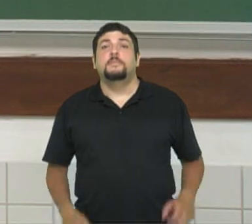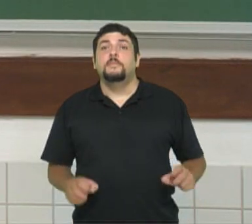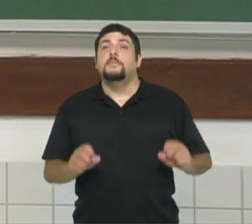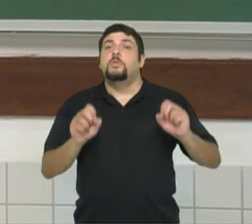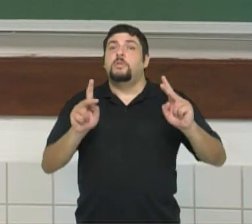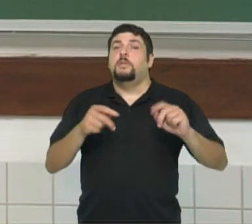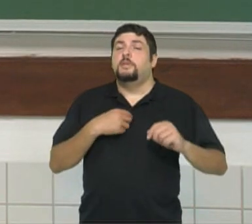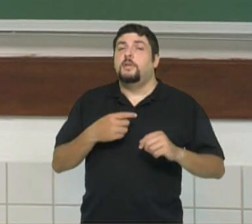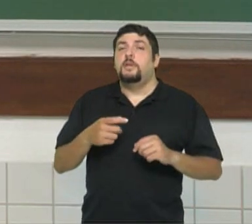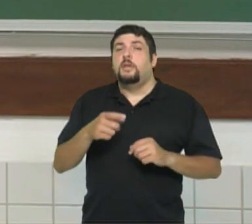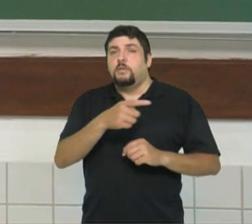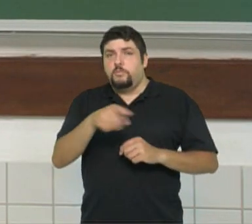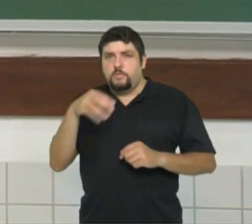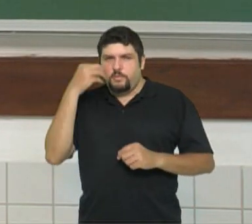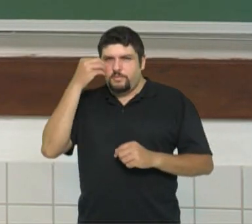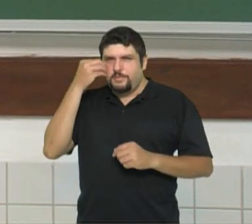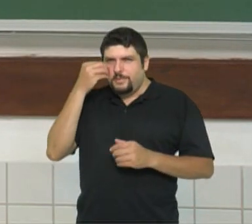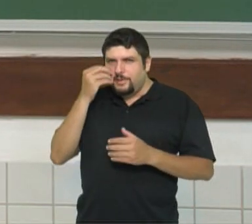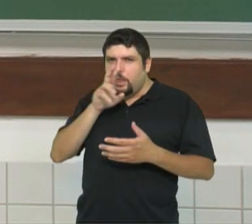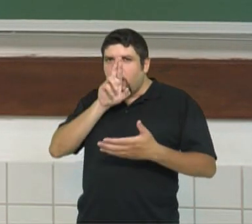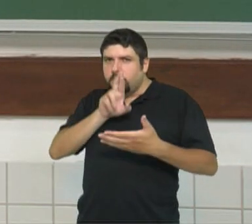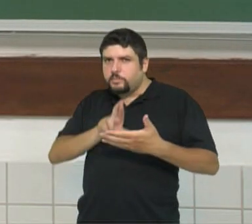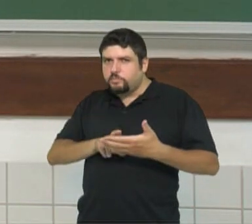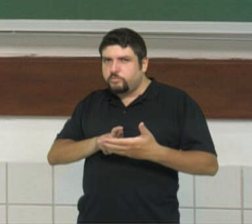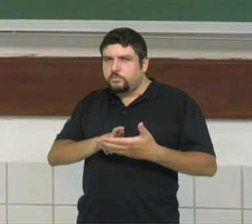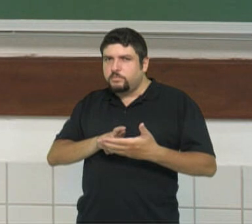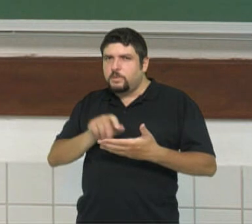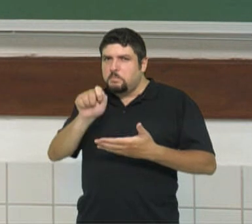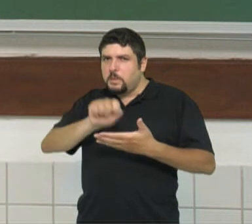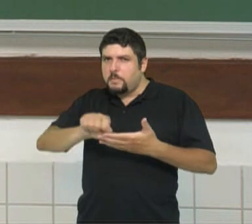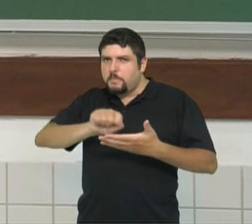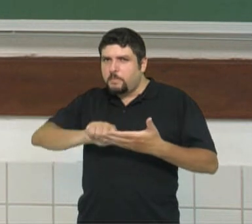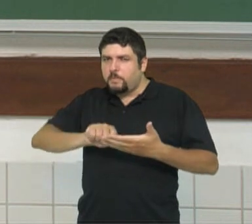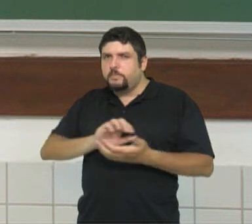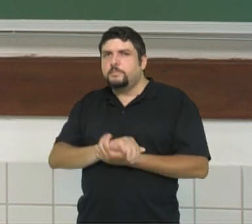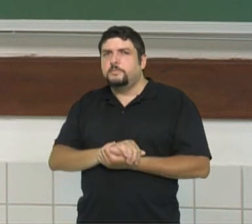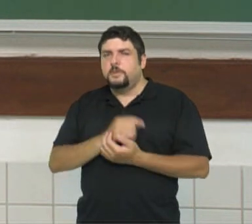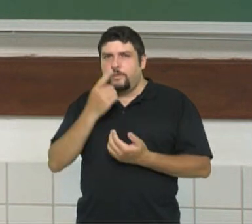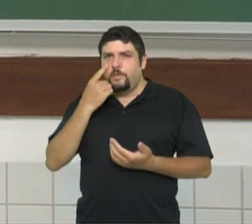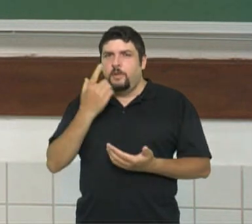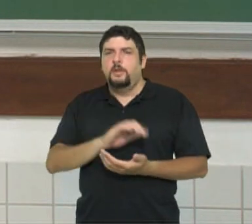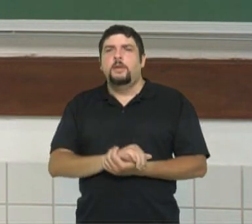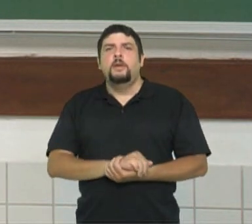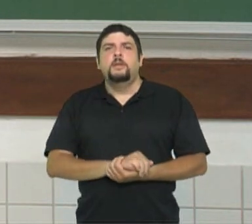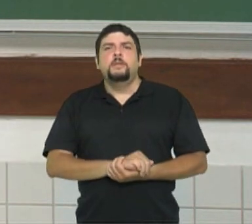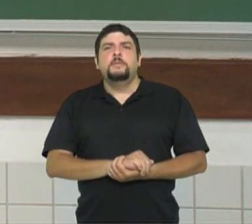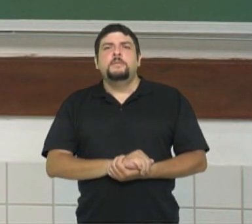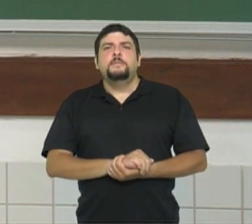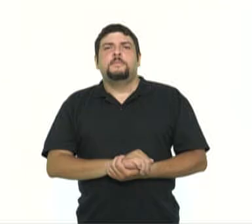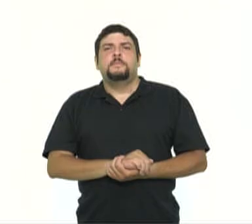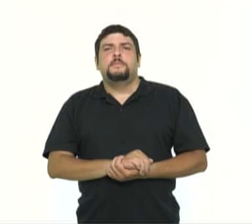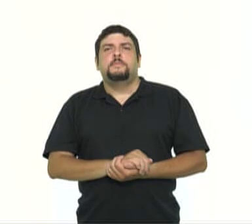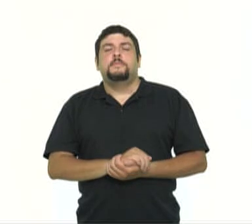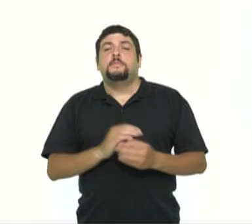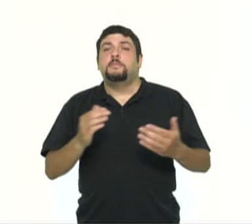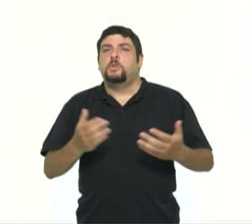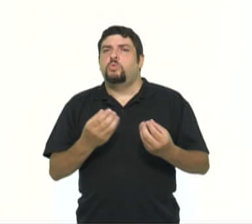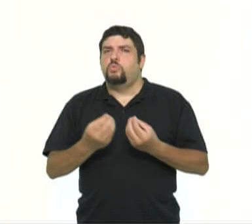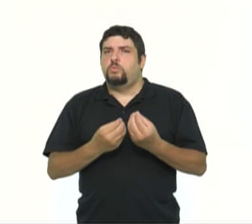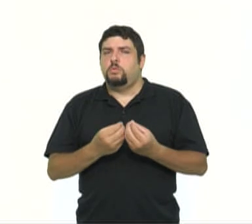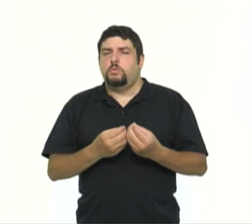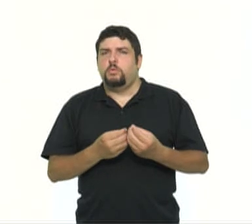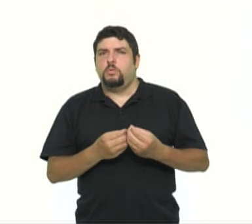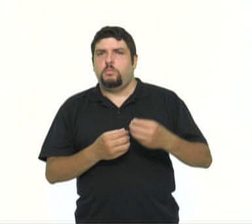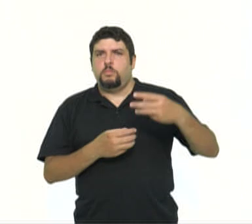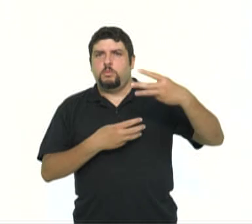E aí, pessoal, tentaram pelo menos fazer? Quem tentou, vamos ver como se saiu? Então, nós temos ali um terceto do poema